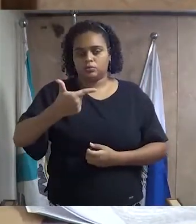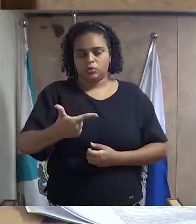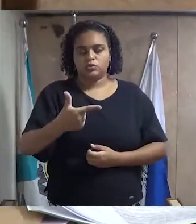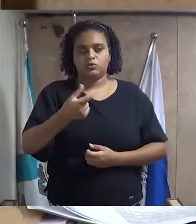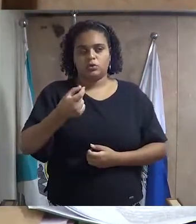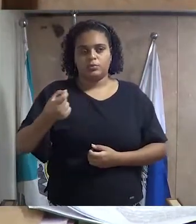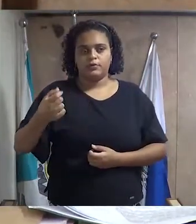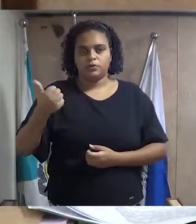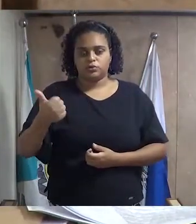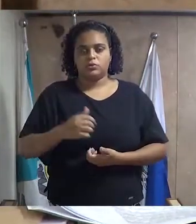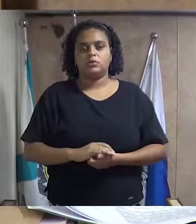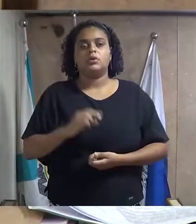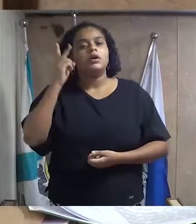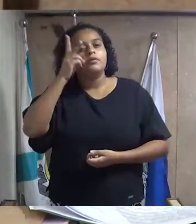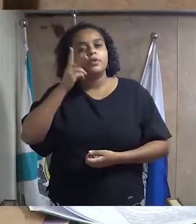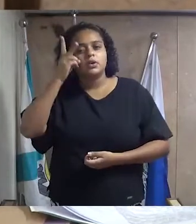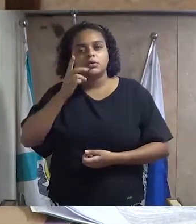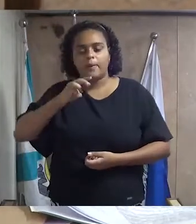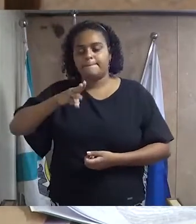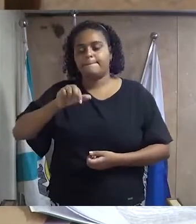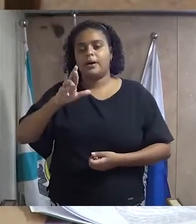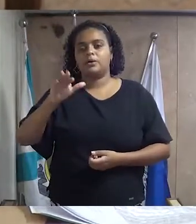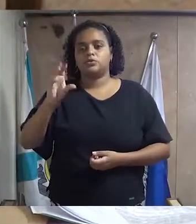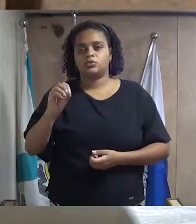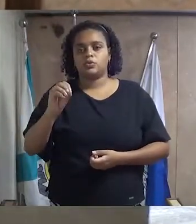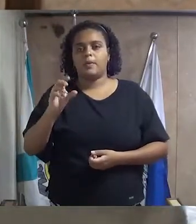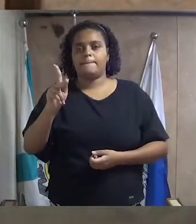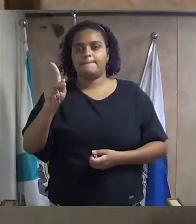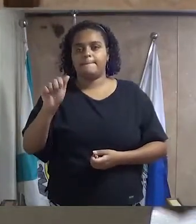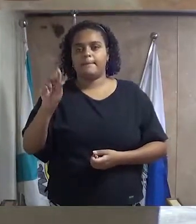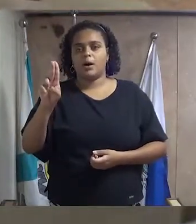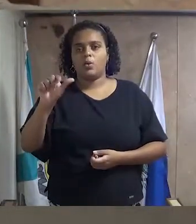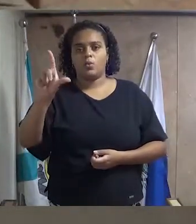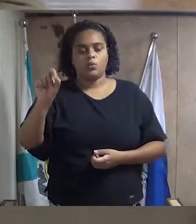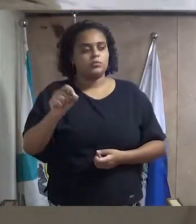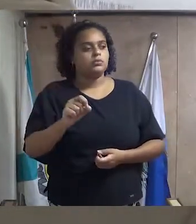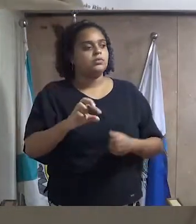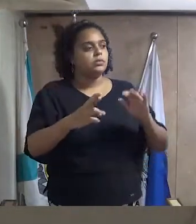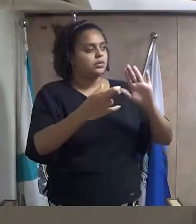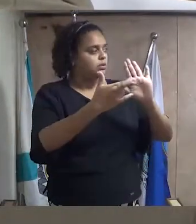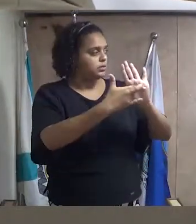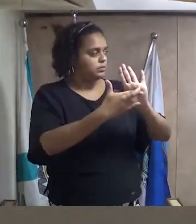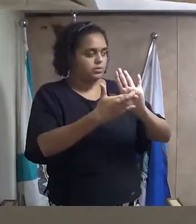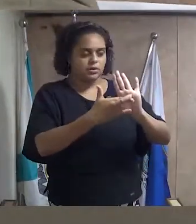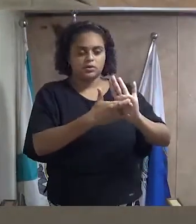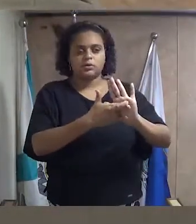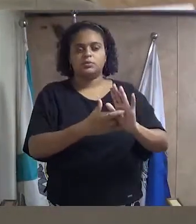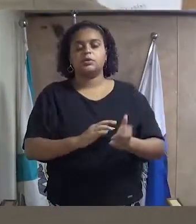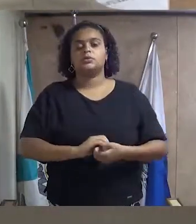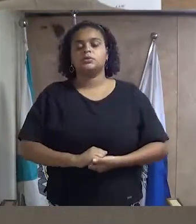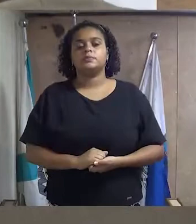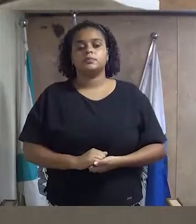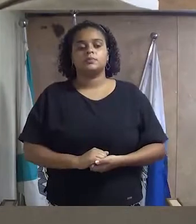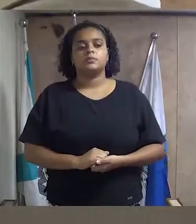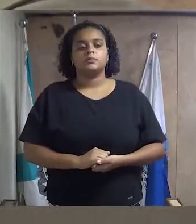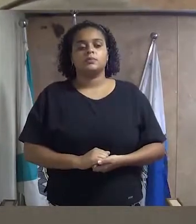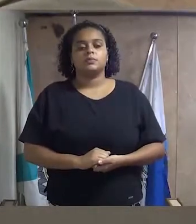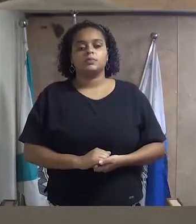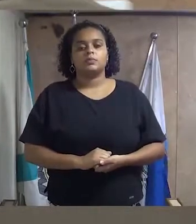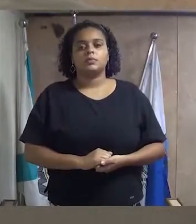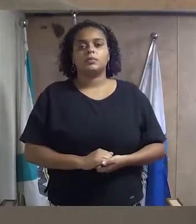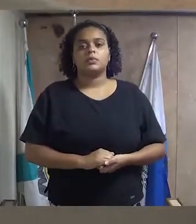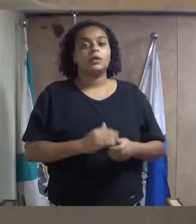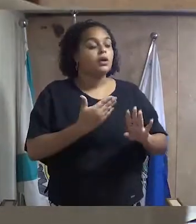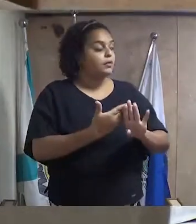02/2021, do excelentíssimo senhor vereador Marcos Paulo Barbosa Tavares, requerendo mesa regimentalmente